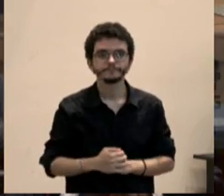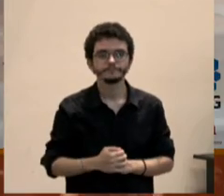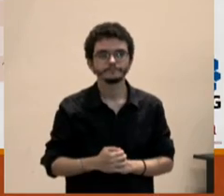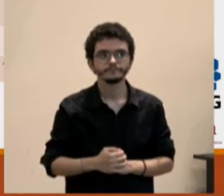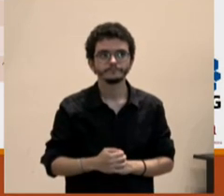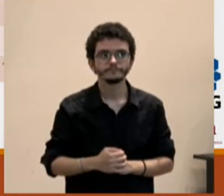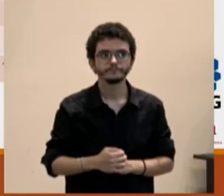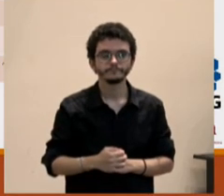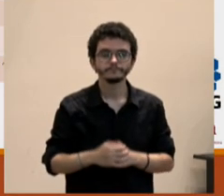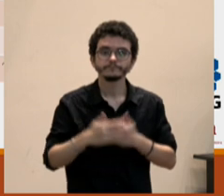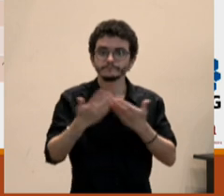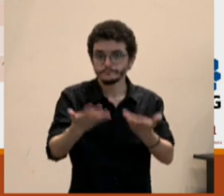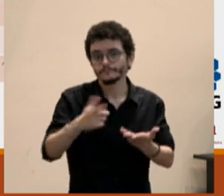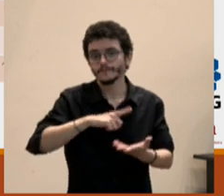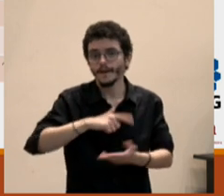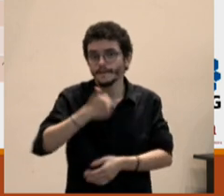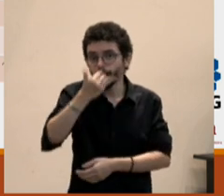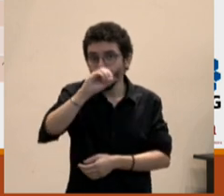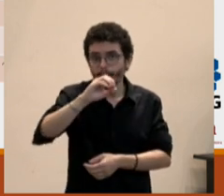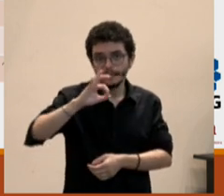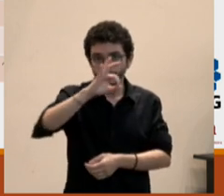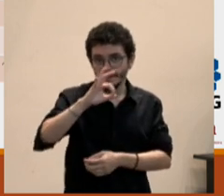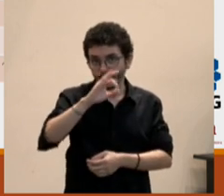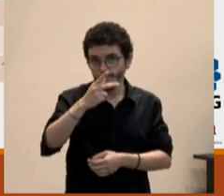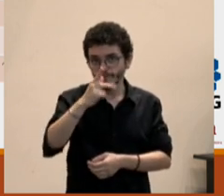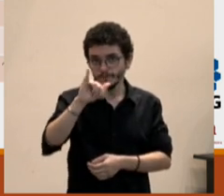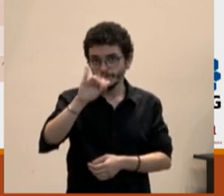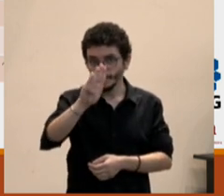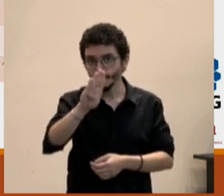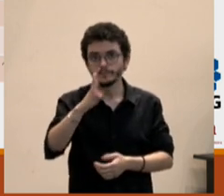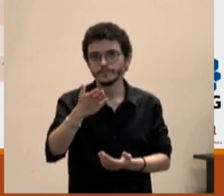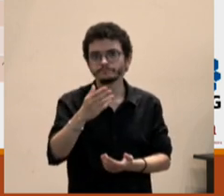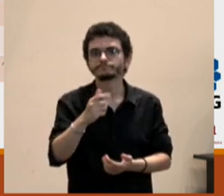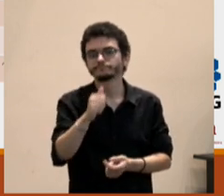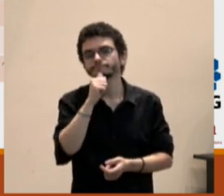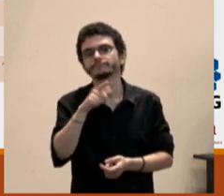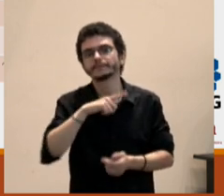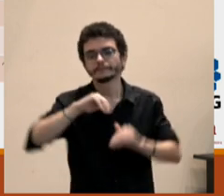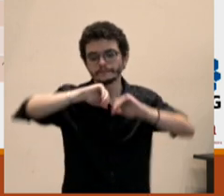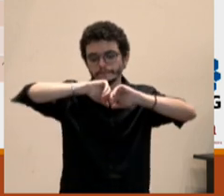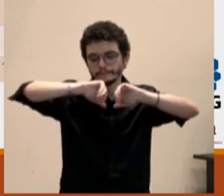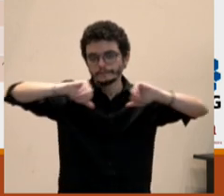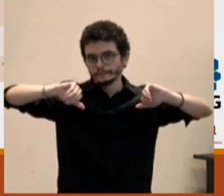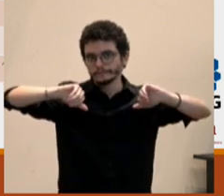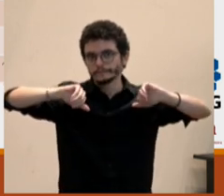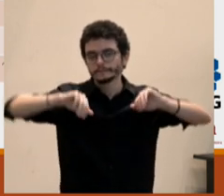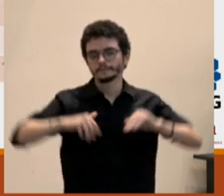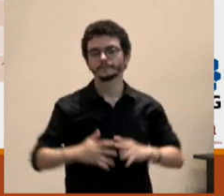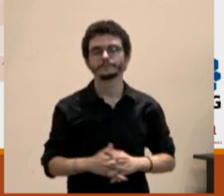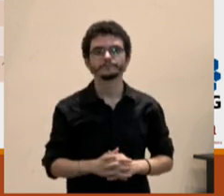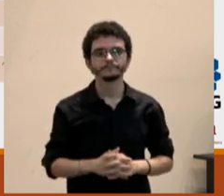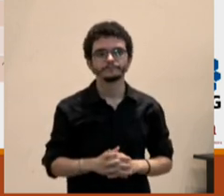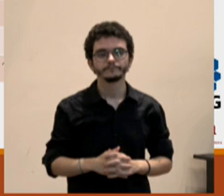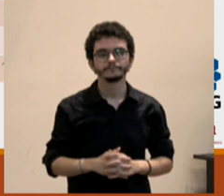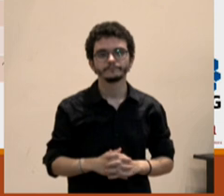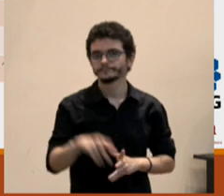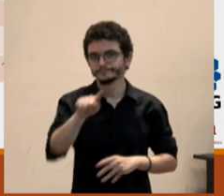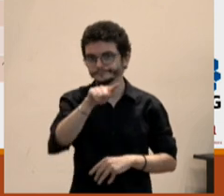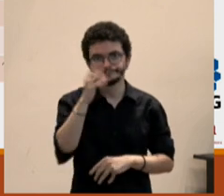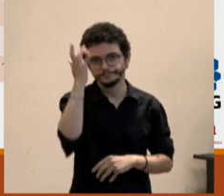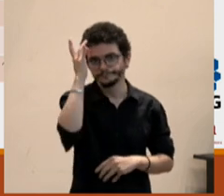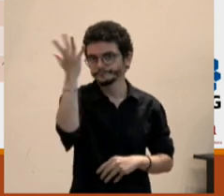Então, mesmo com 10% do PIB, ainda tem uma distância, né? Isso aí não vai ser fácil, não,